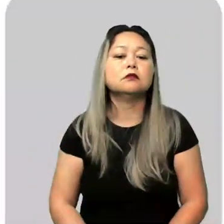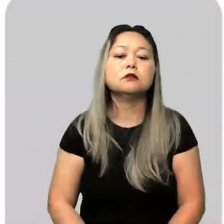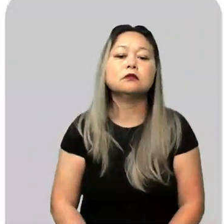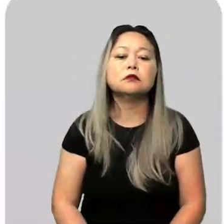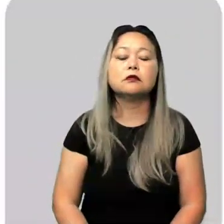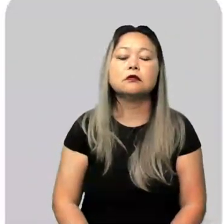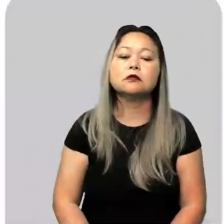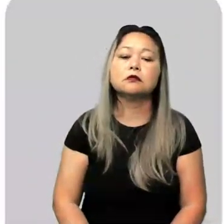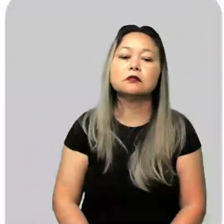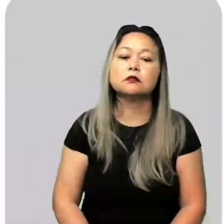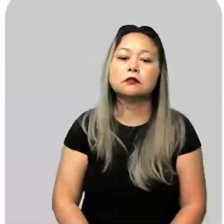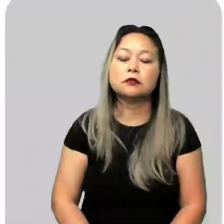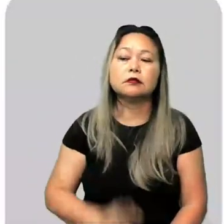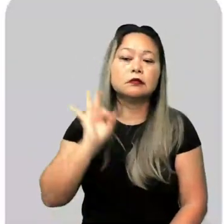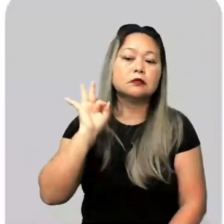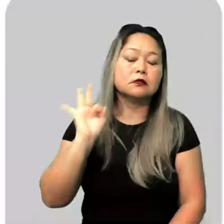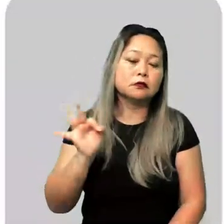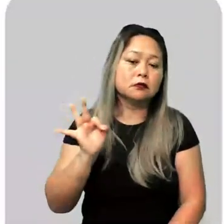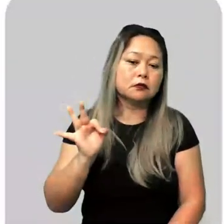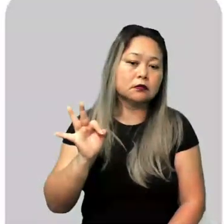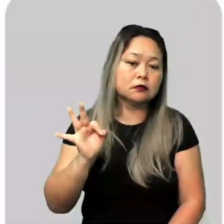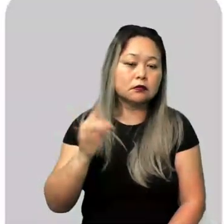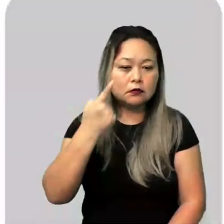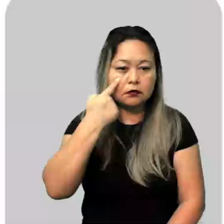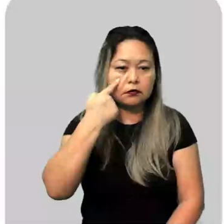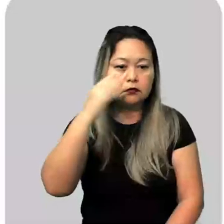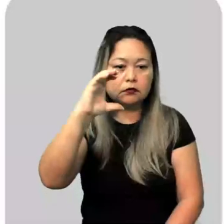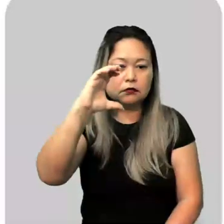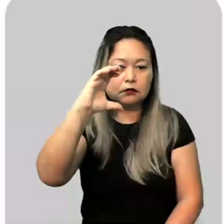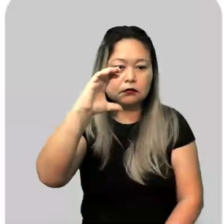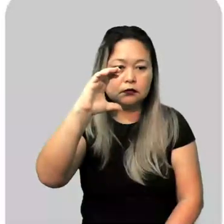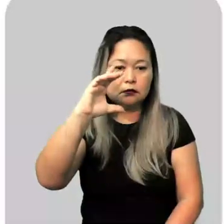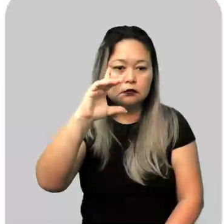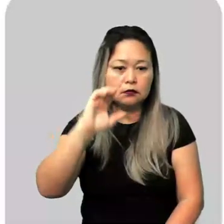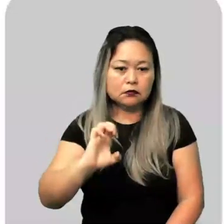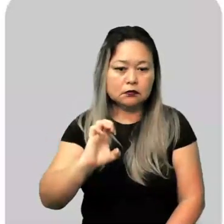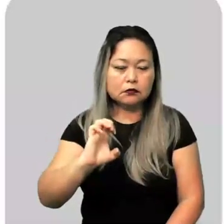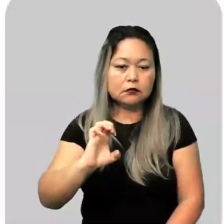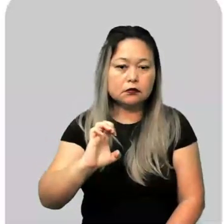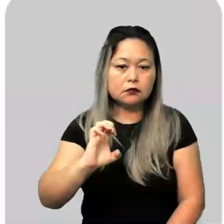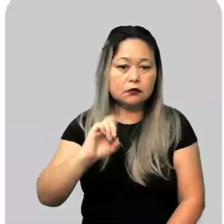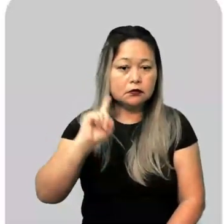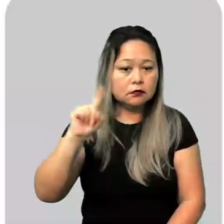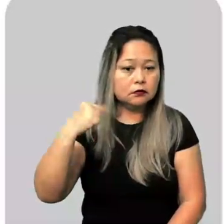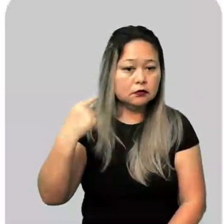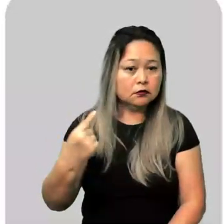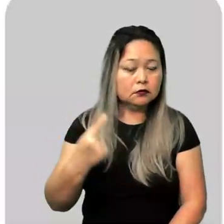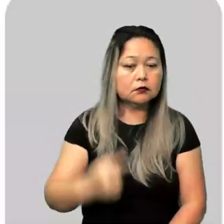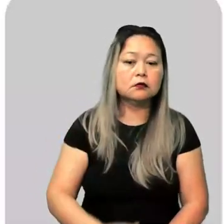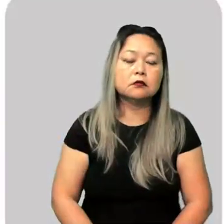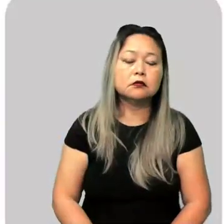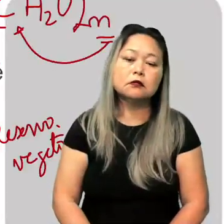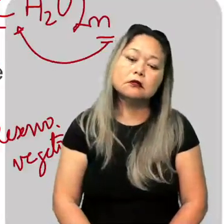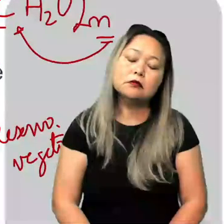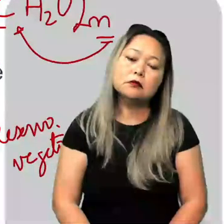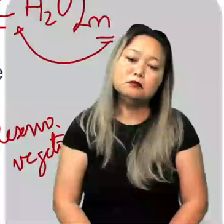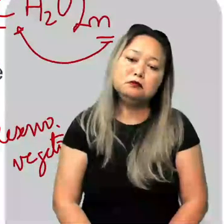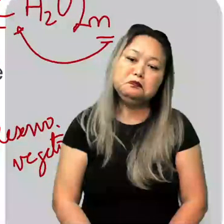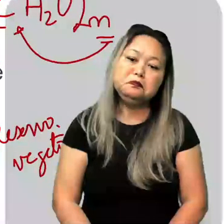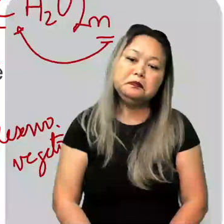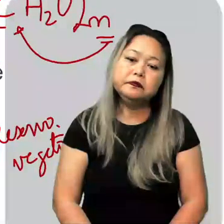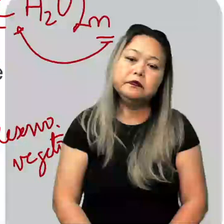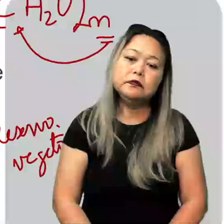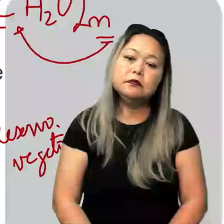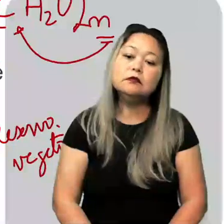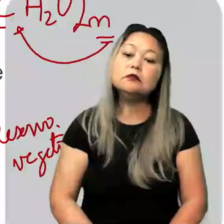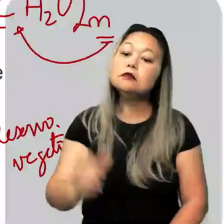cima. Certo? Então, eu só tô com a letra C e a letra E. Qual é o próximo que tem lá? Vamos